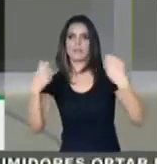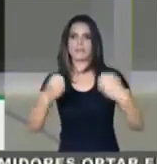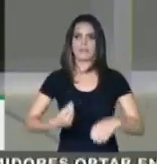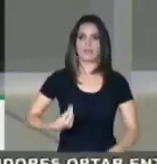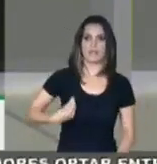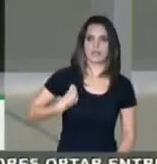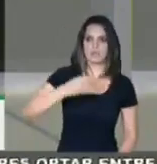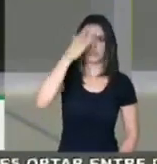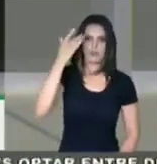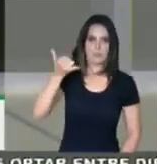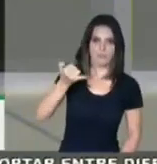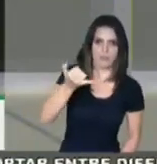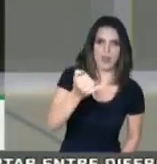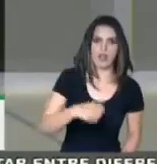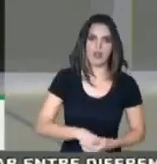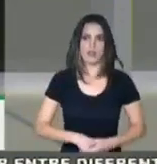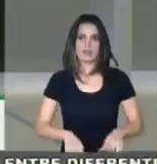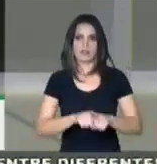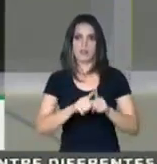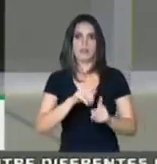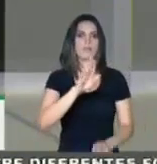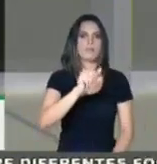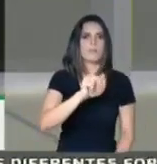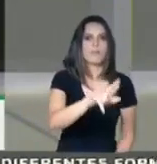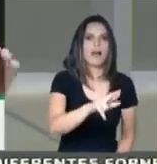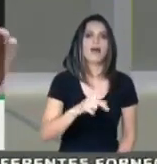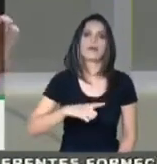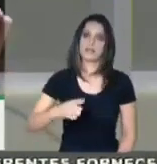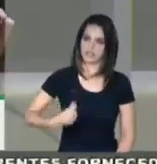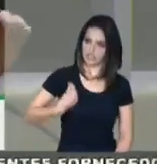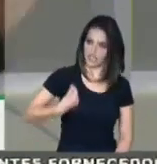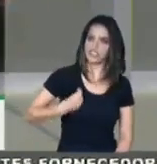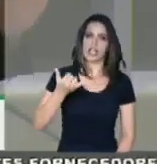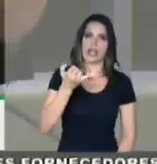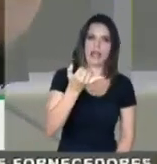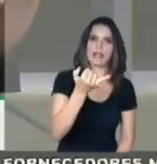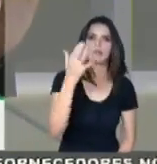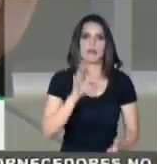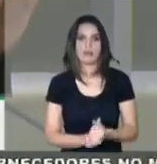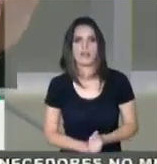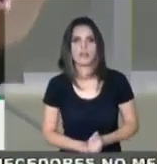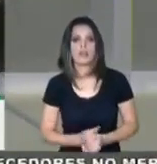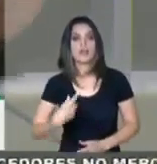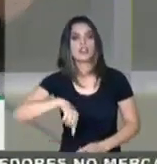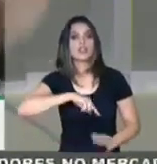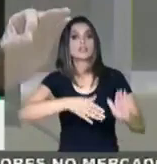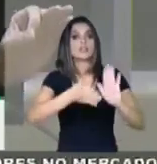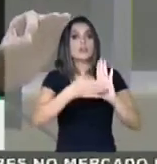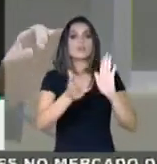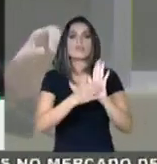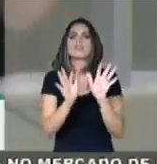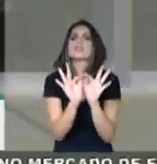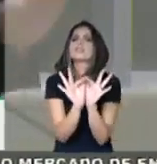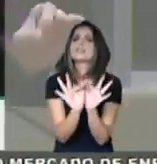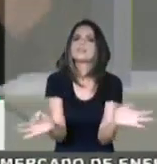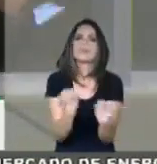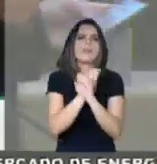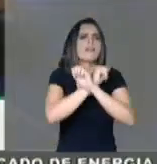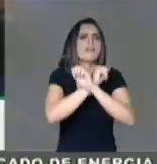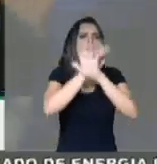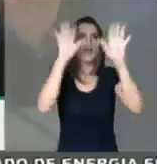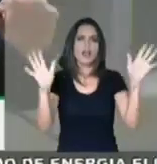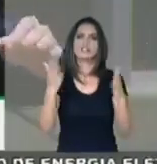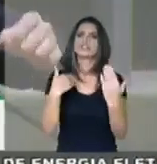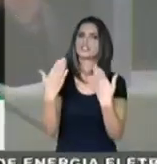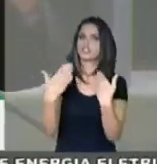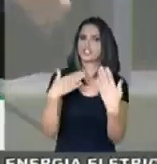armada. Em briga de bar, ter gente com presença armada. A nossa proposta, presidente, foi simples e clara. E sim,